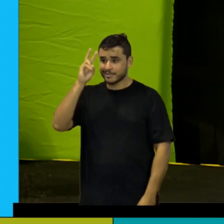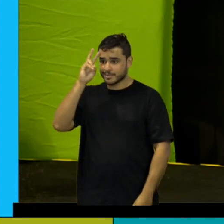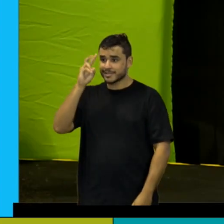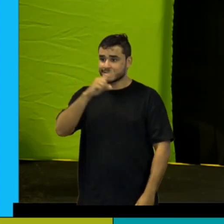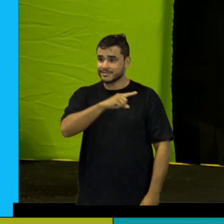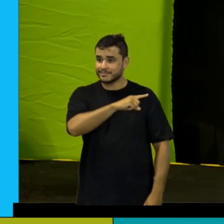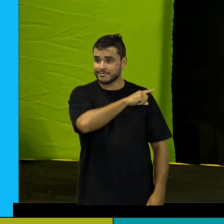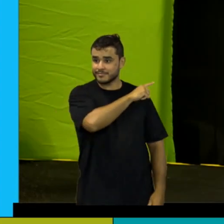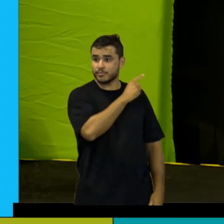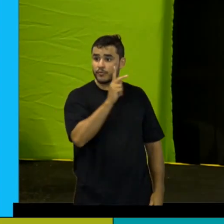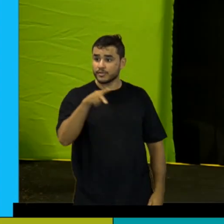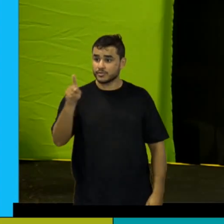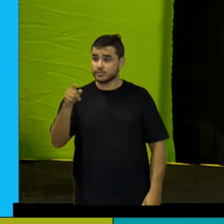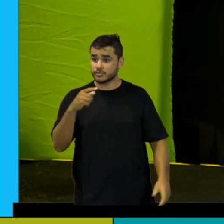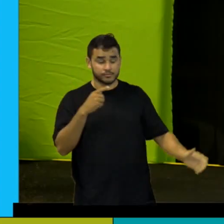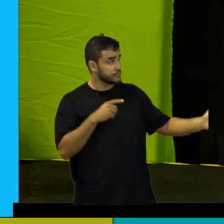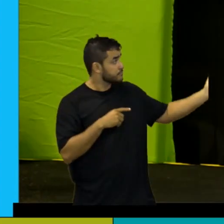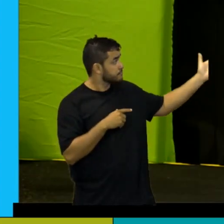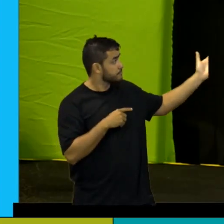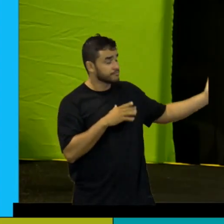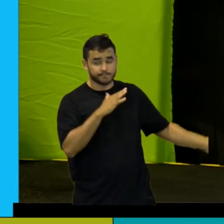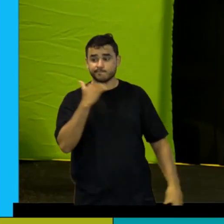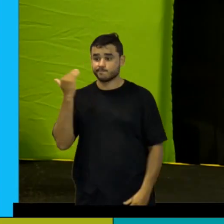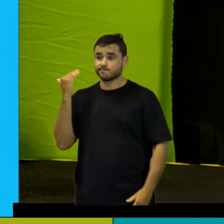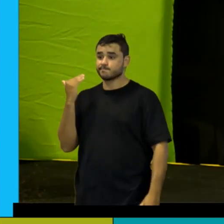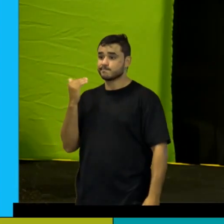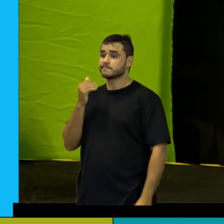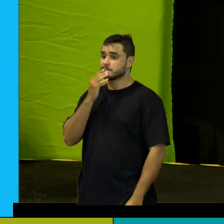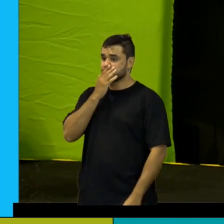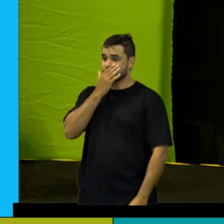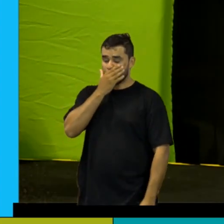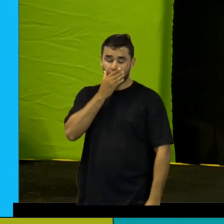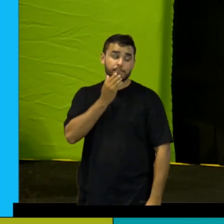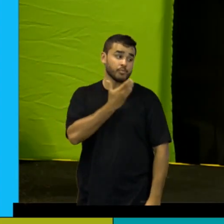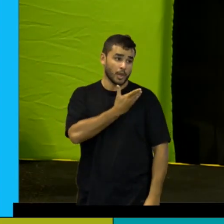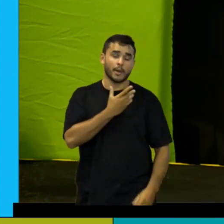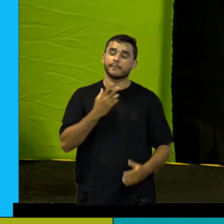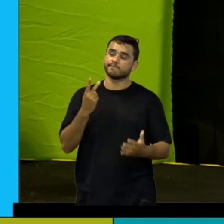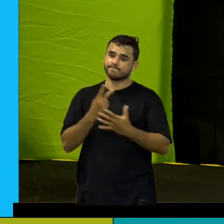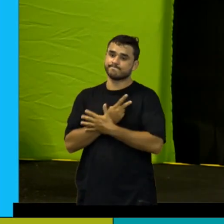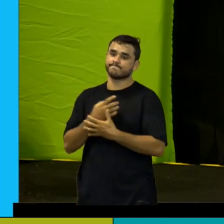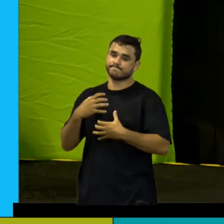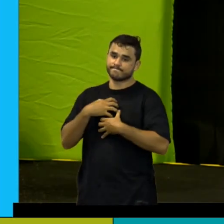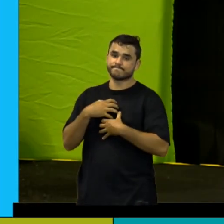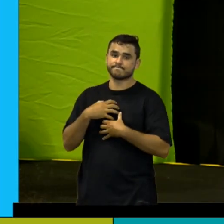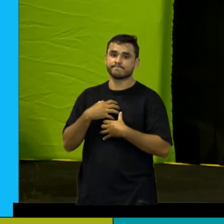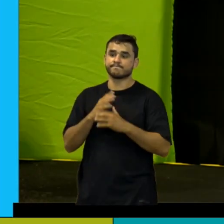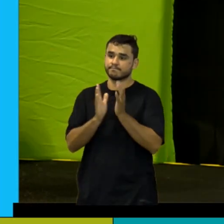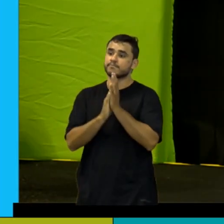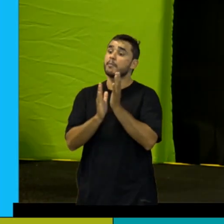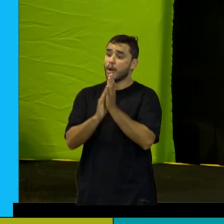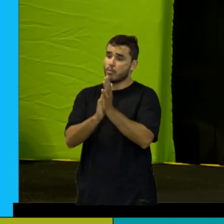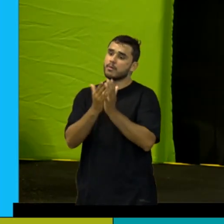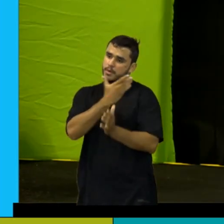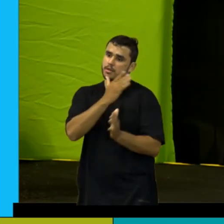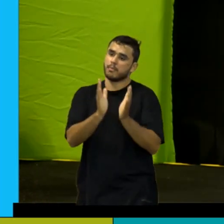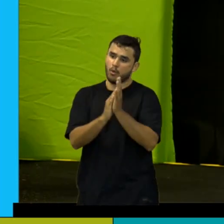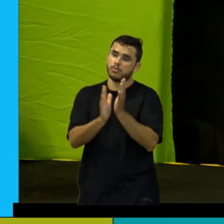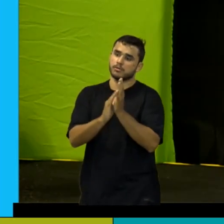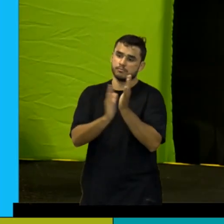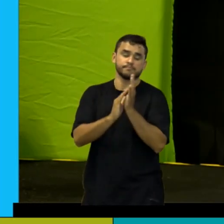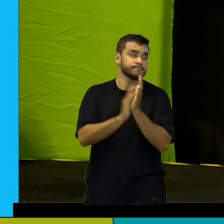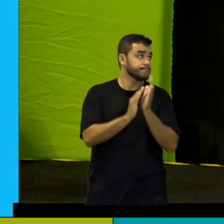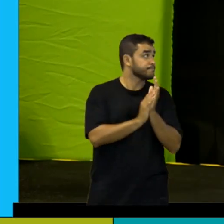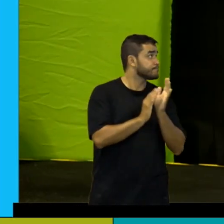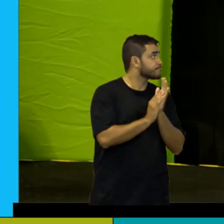professor, está aqui com a gente desde o começo do projeto, e essa semana foi muito dura para nós. Então eu queria que uma salva de palmas para o professor Simval Farias,